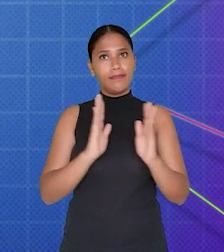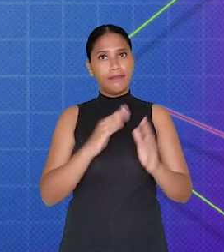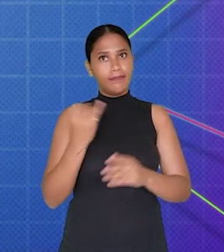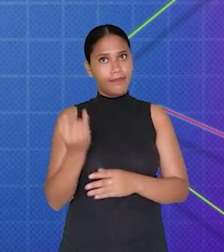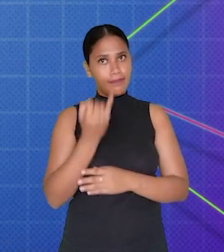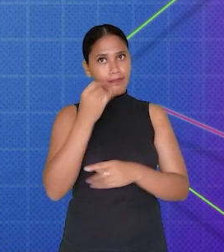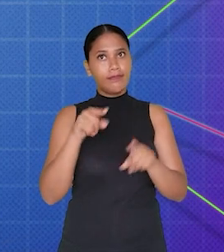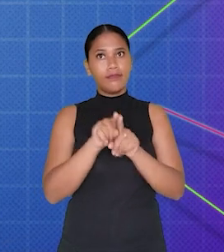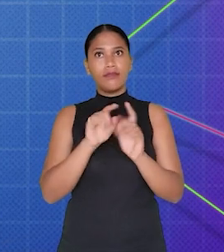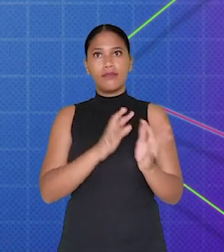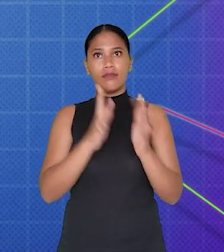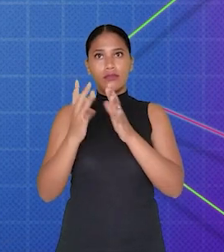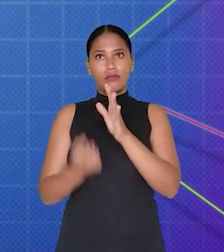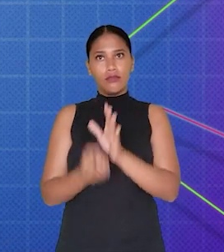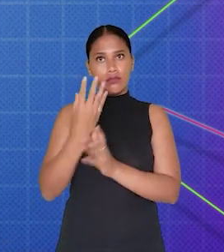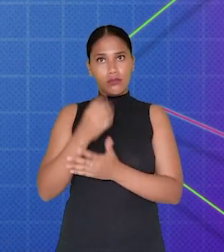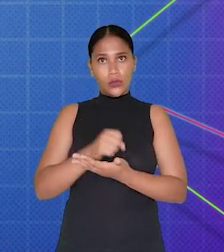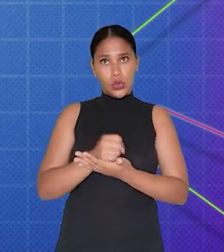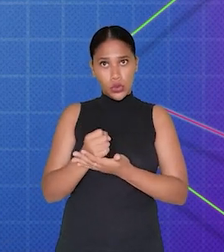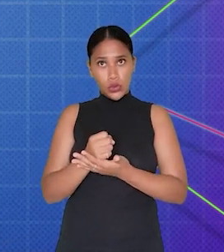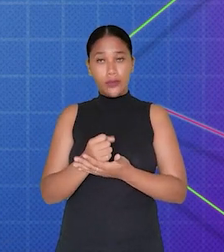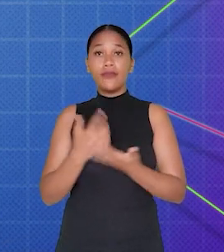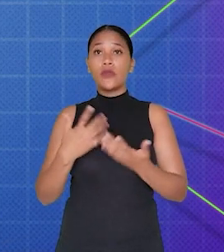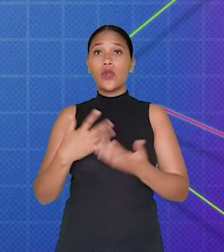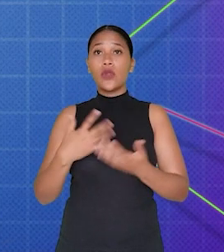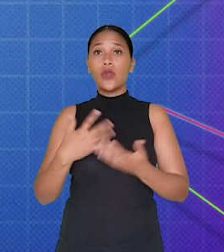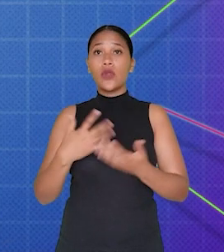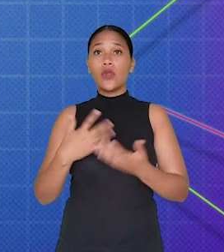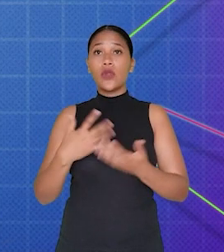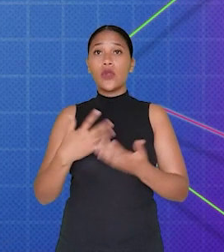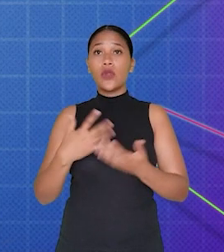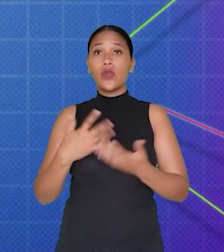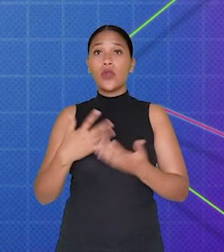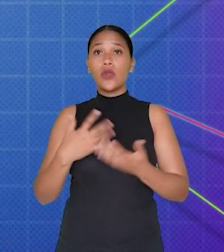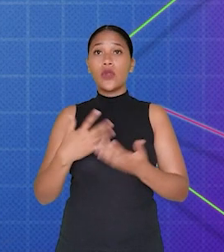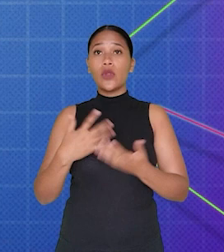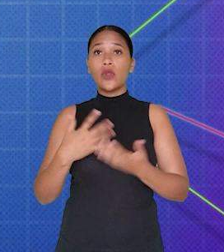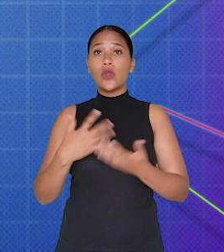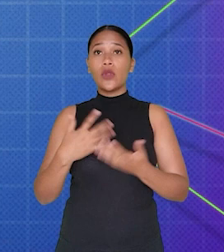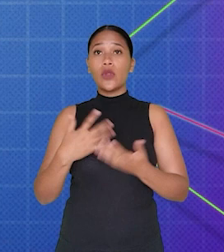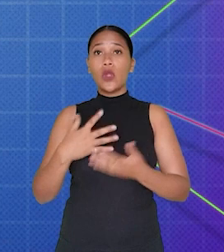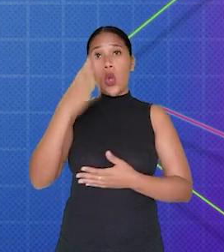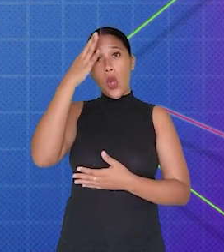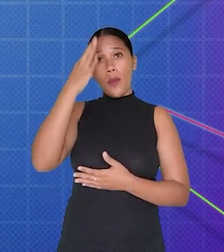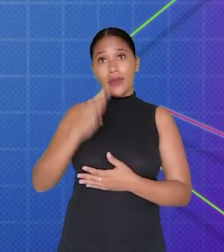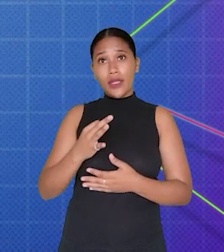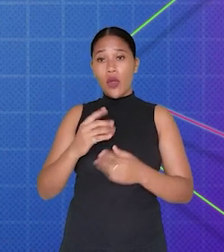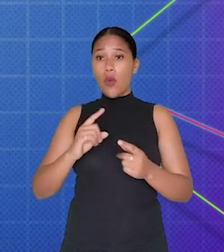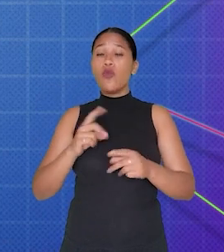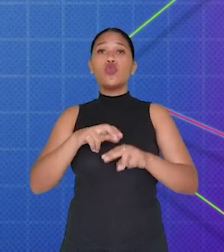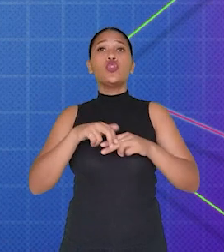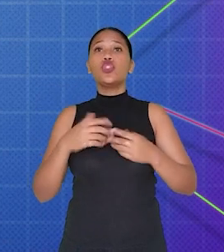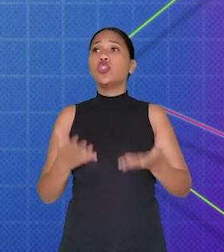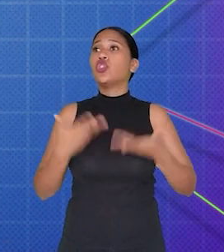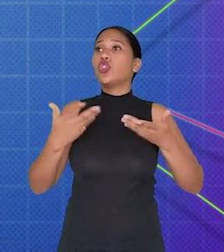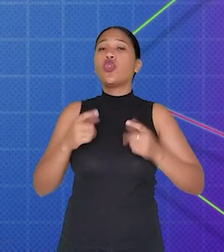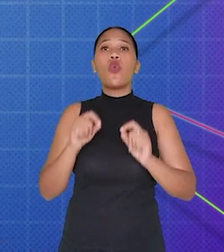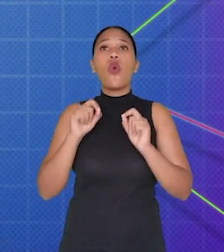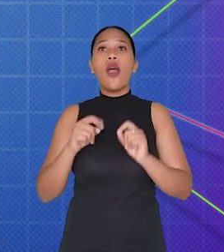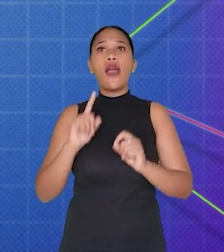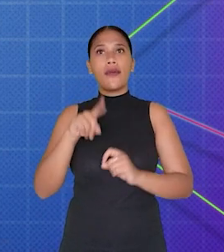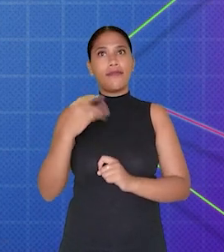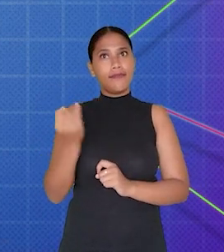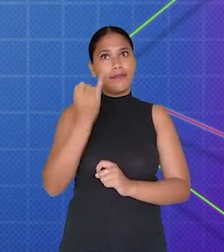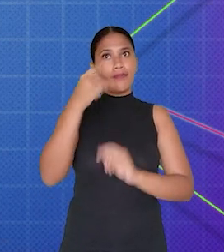etapas fundamentais no processo de criação de um jogo. Efeito sonoro referente ao que a professora está citando. Compreender o que motiva os jogadores